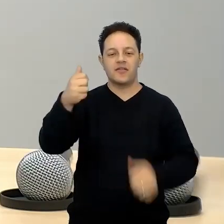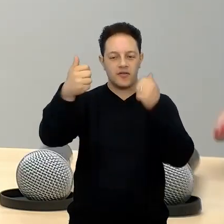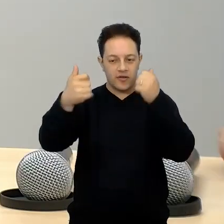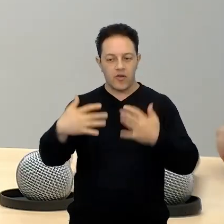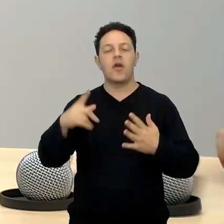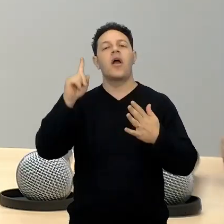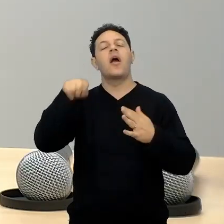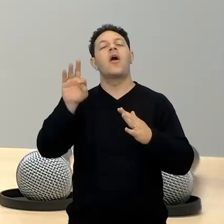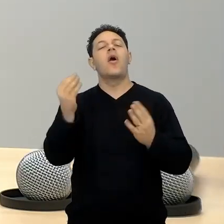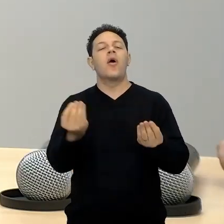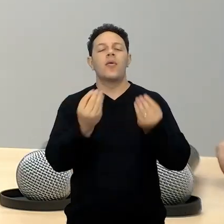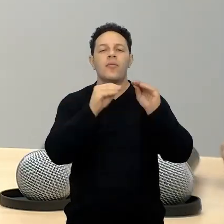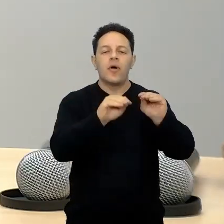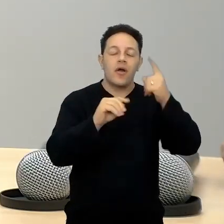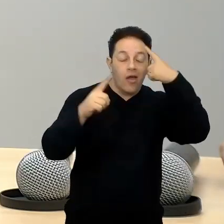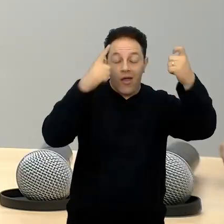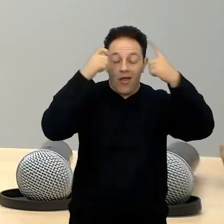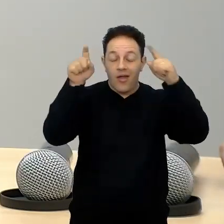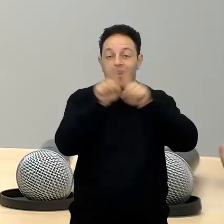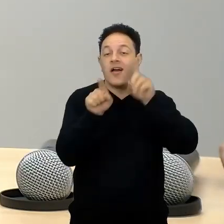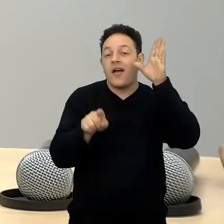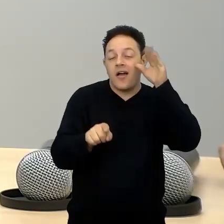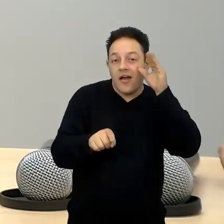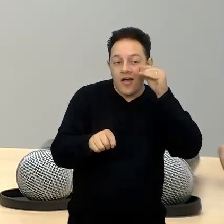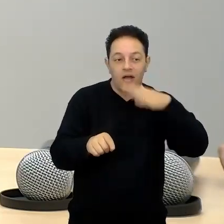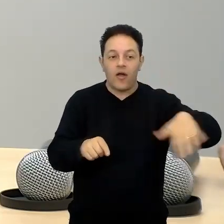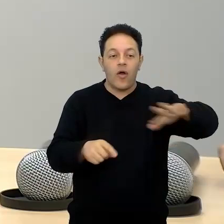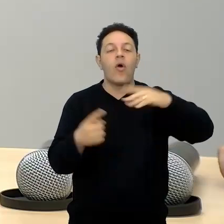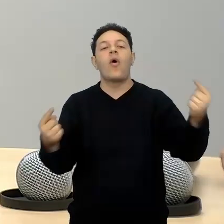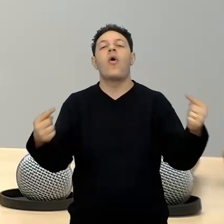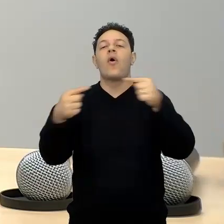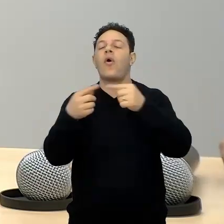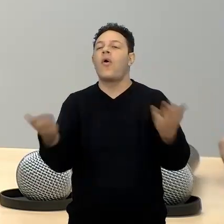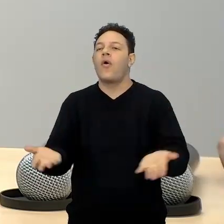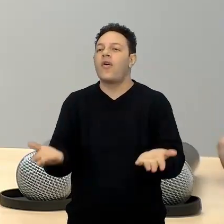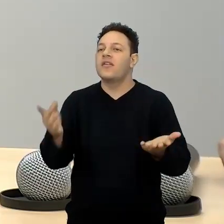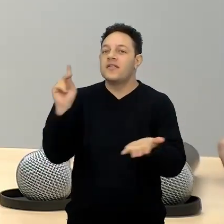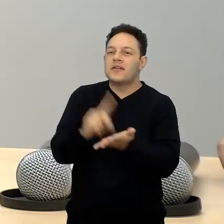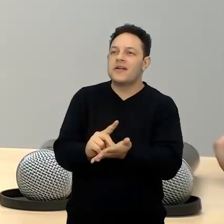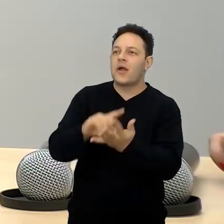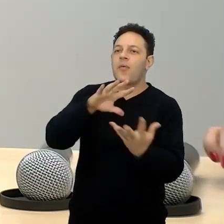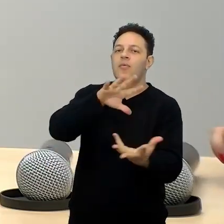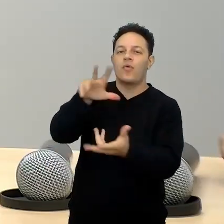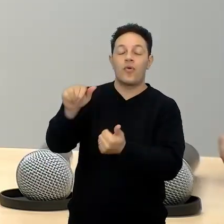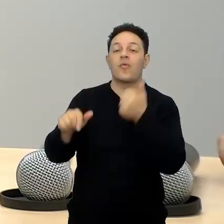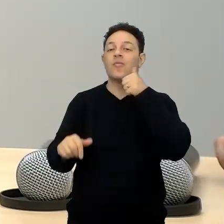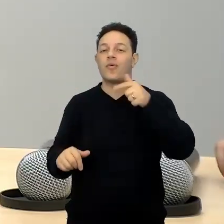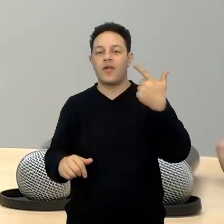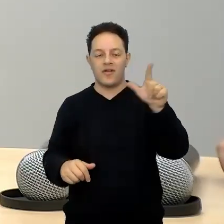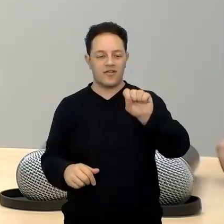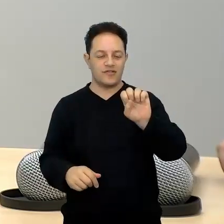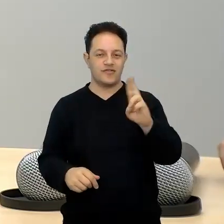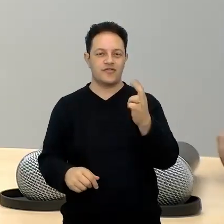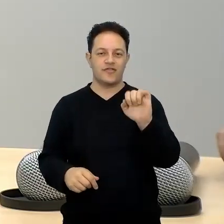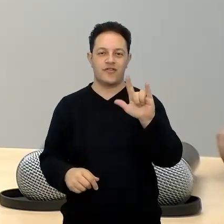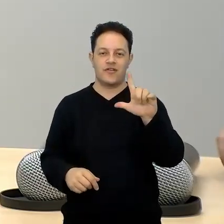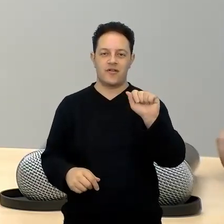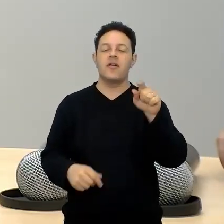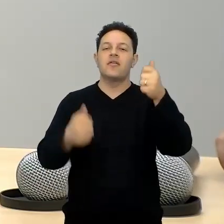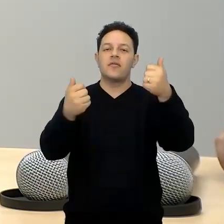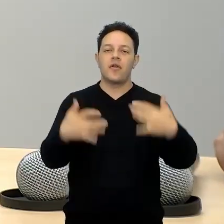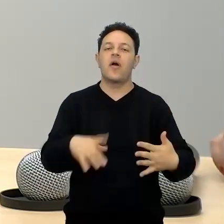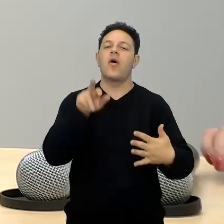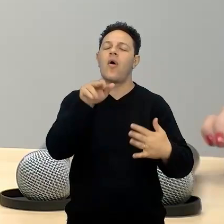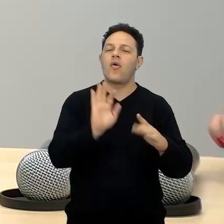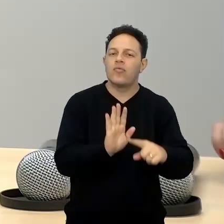inserir a criatividade e a curiosidade na realidade atual do mundo, né? A Sheila, contribuir com o